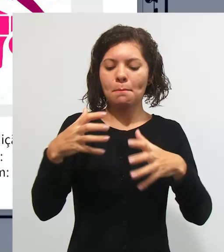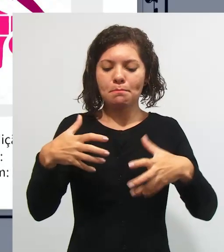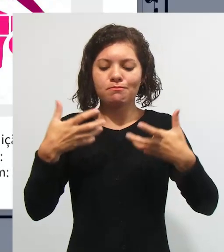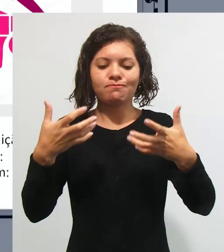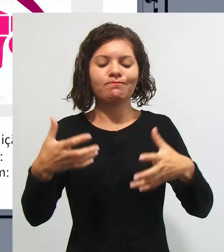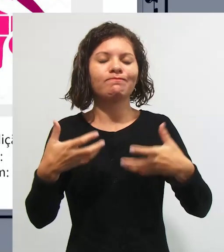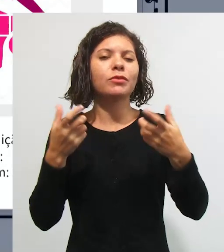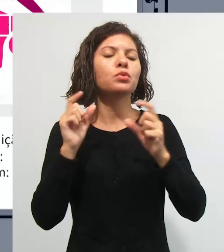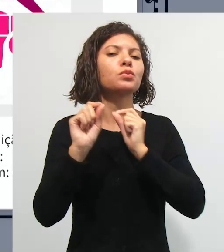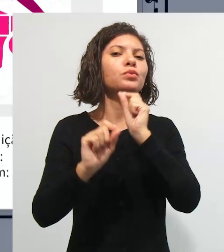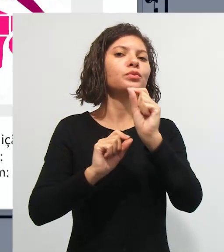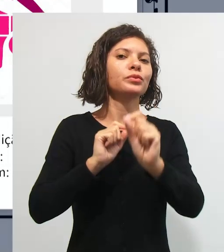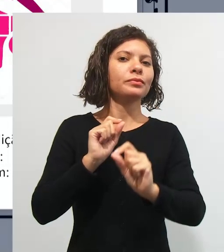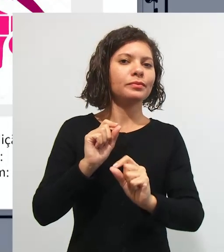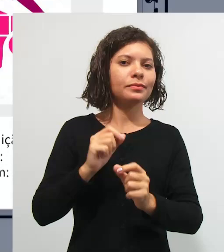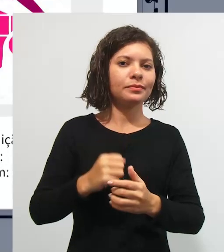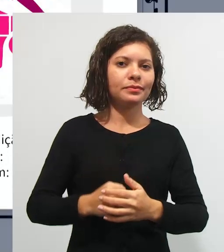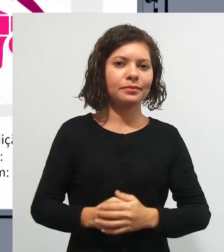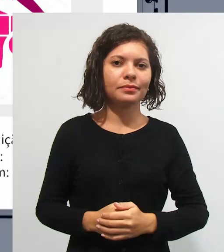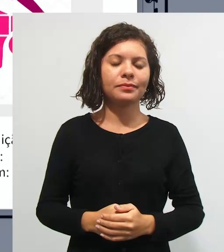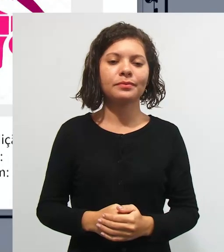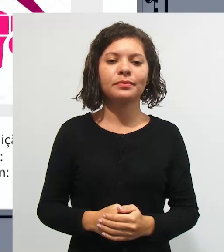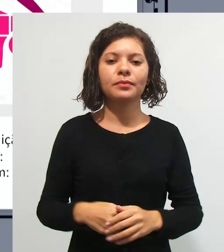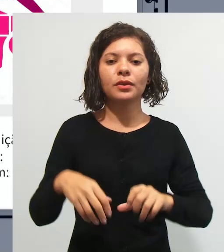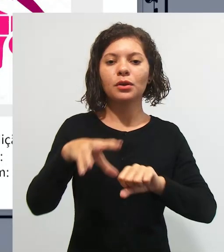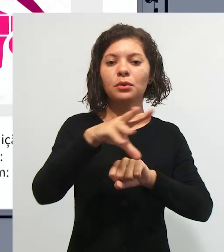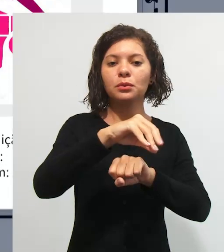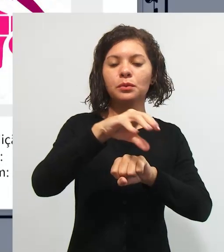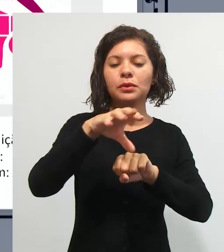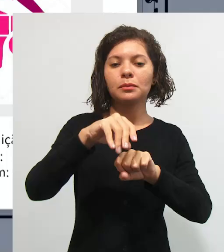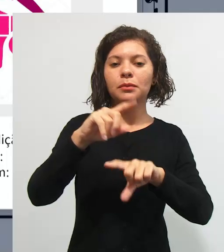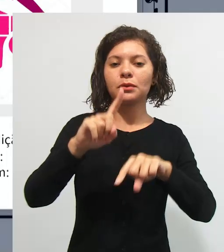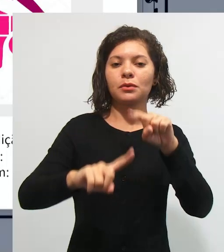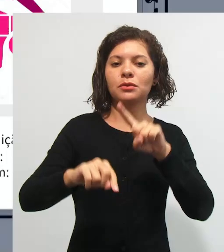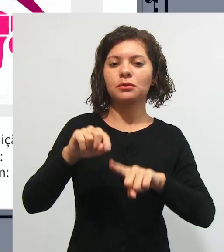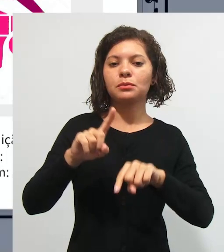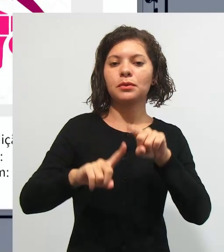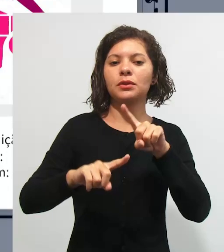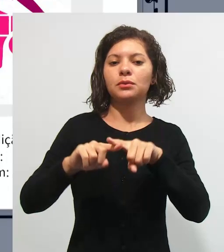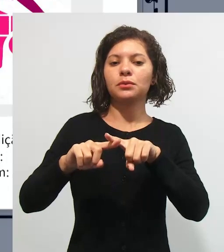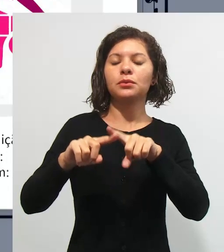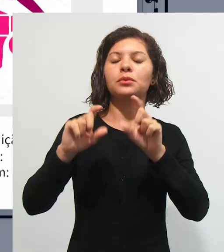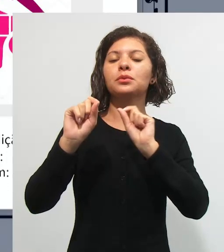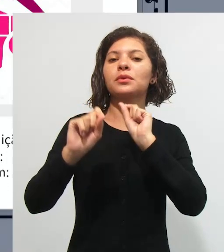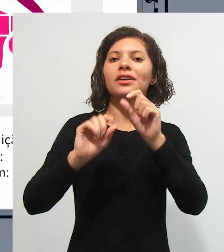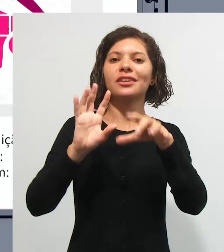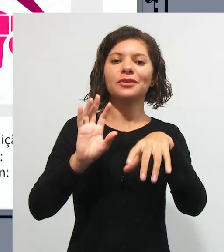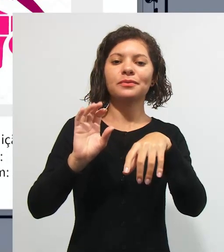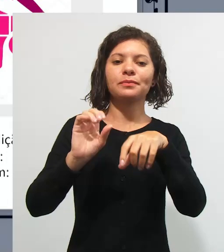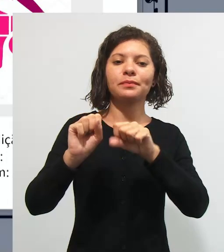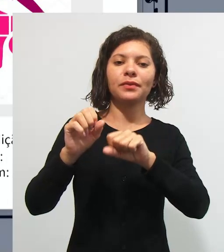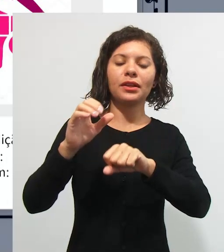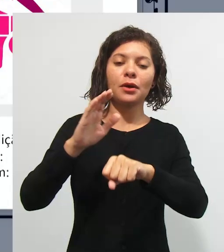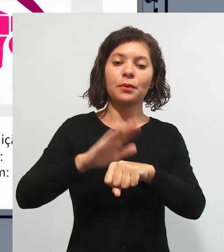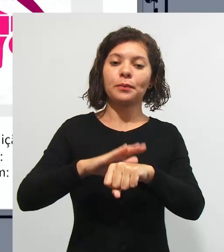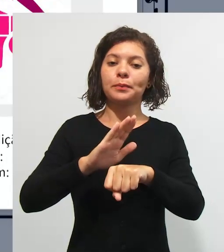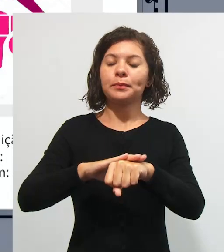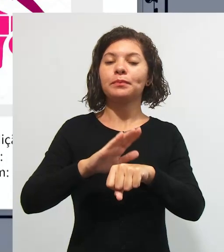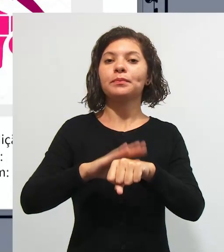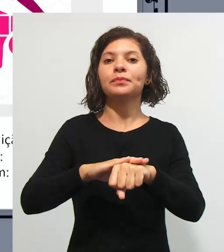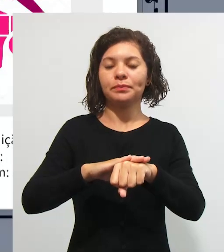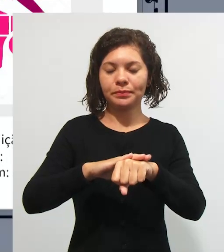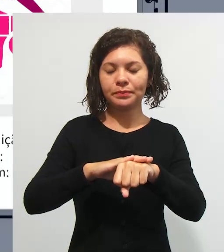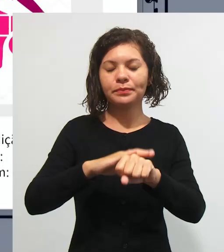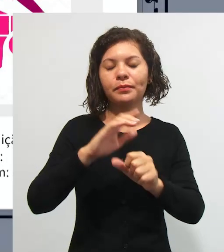quê? Conhecimento como instrumentação poderosa da formação da autonomia, da autoria e